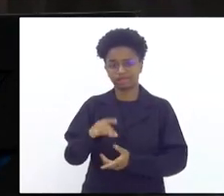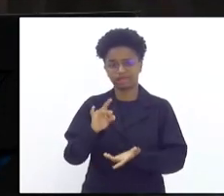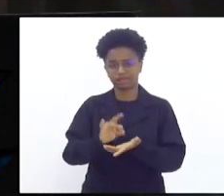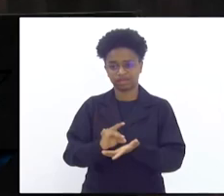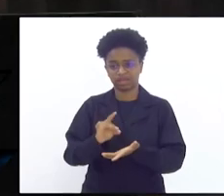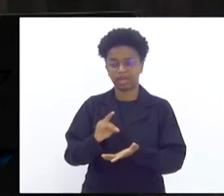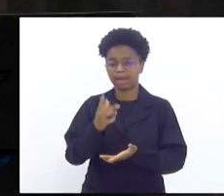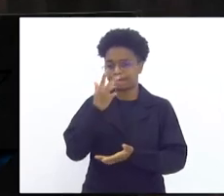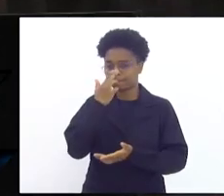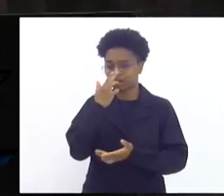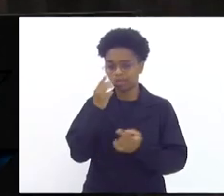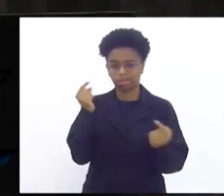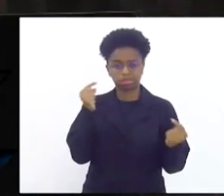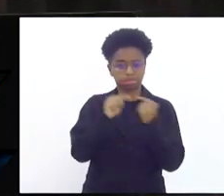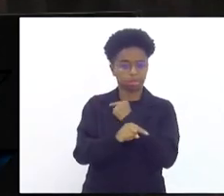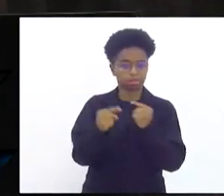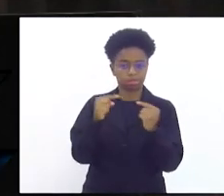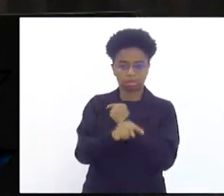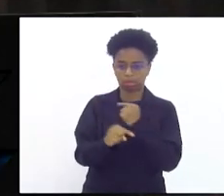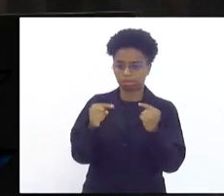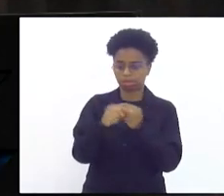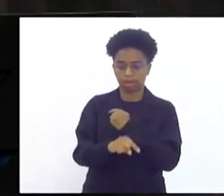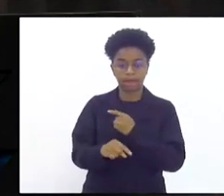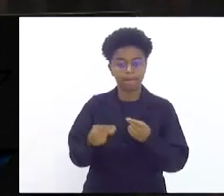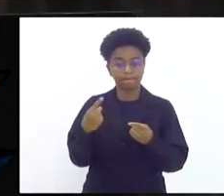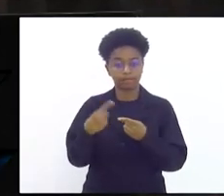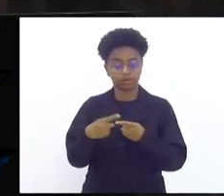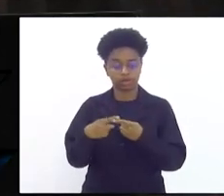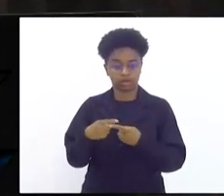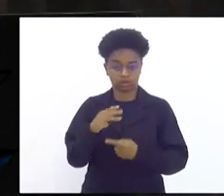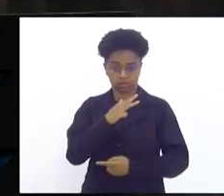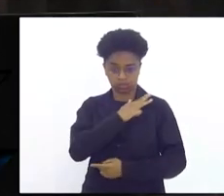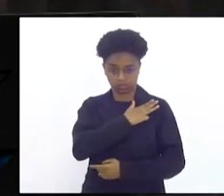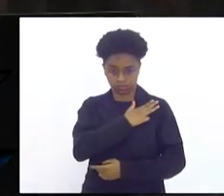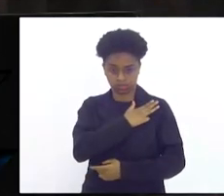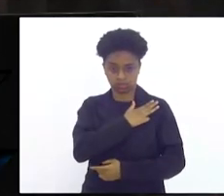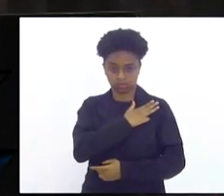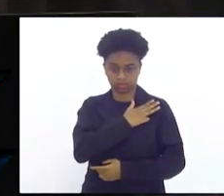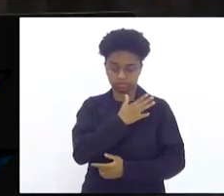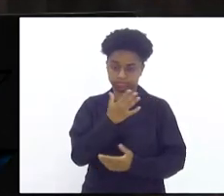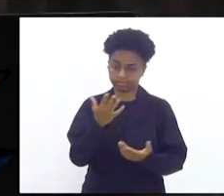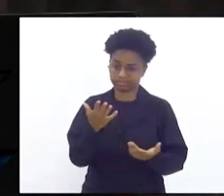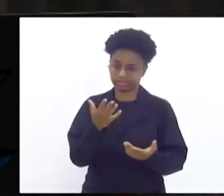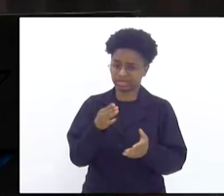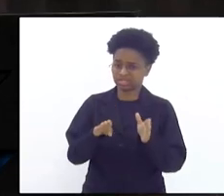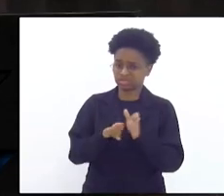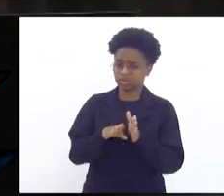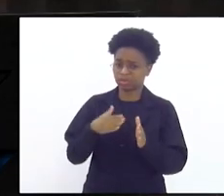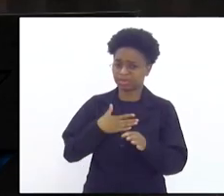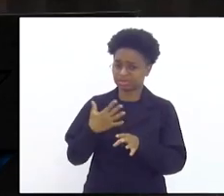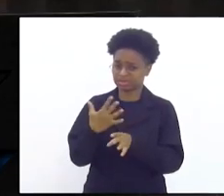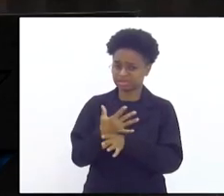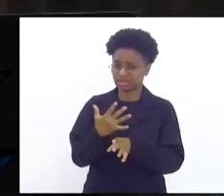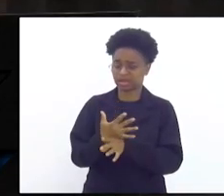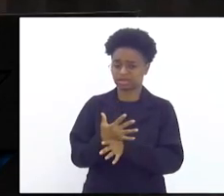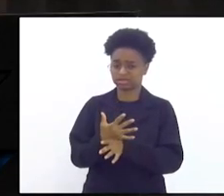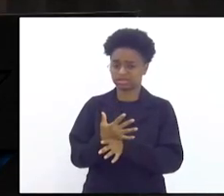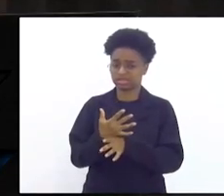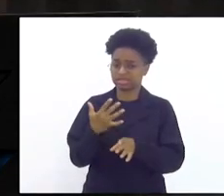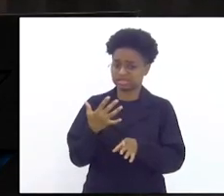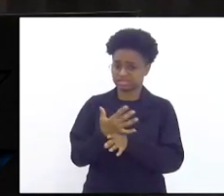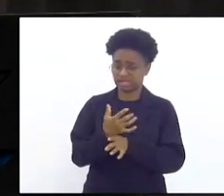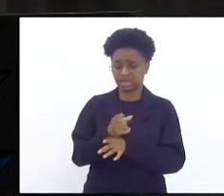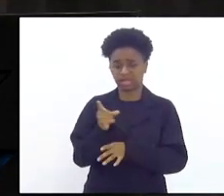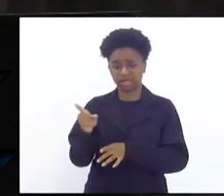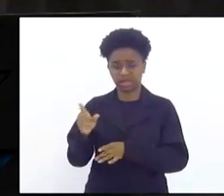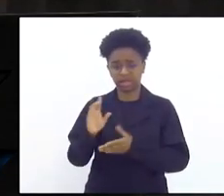poste fazendo xixi no cachorro porque o Lula pô ele vim aqui na minha cidade na cidade onde ele desviou